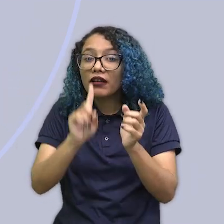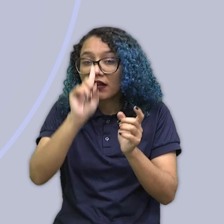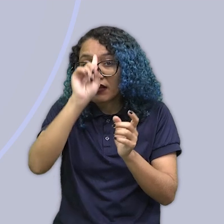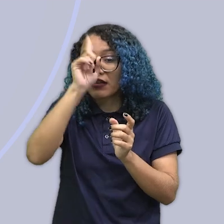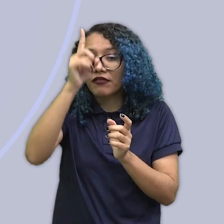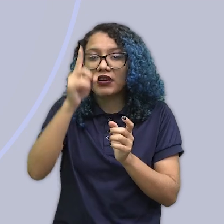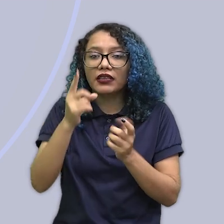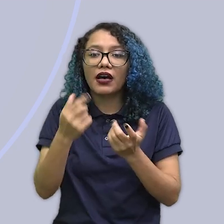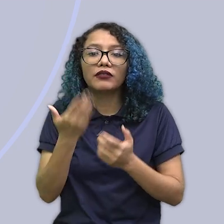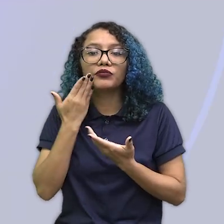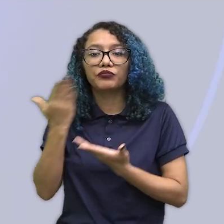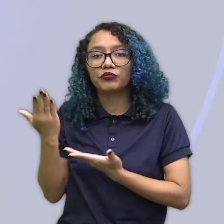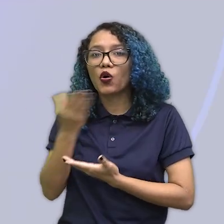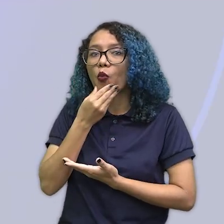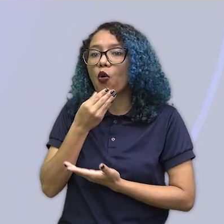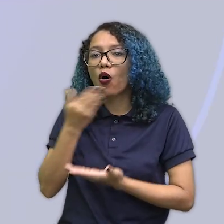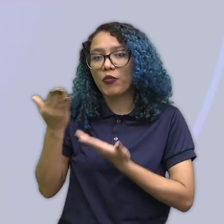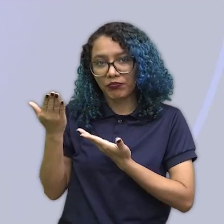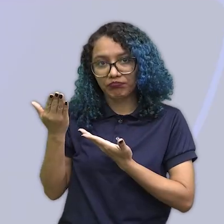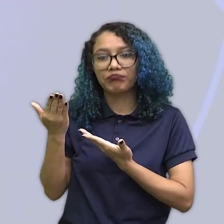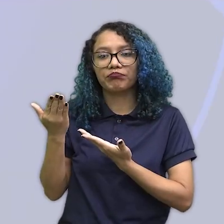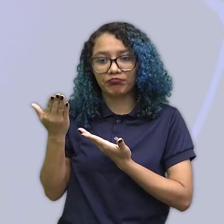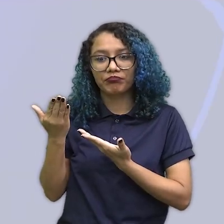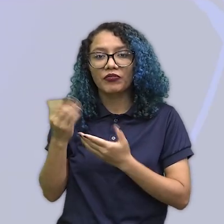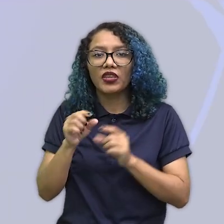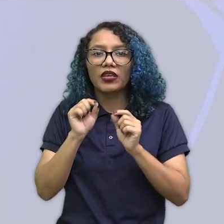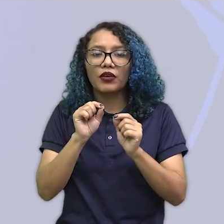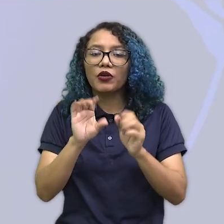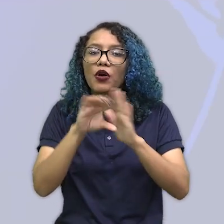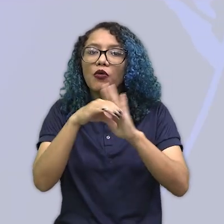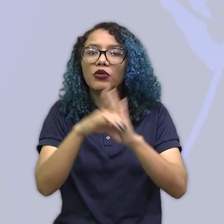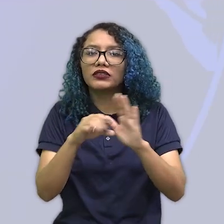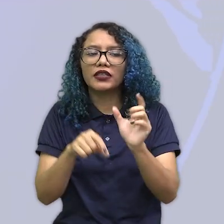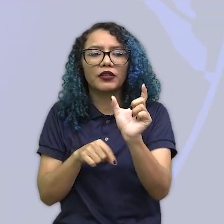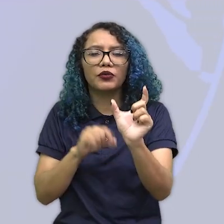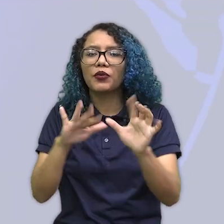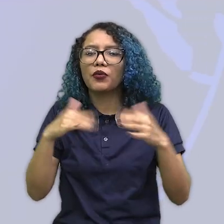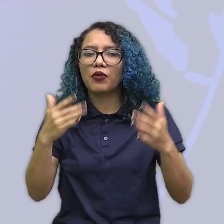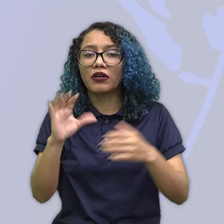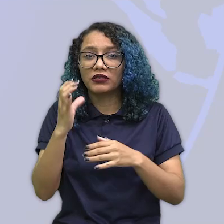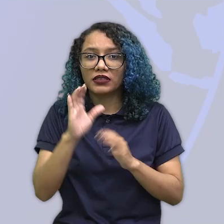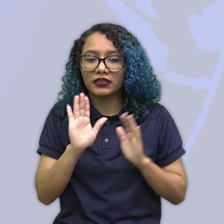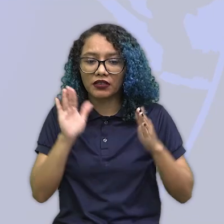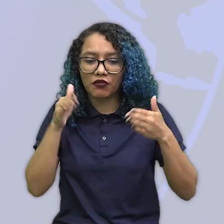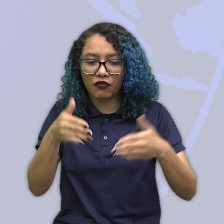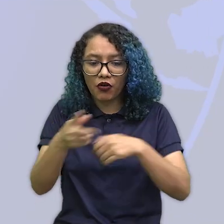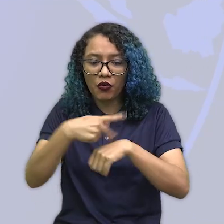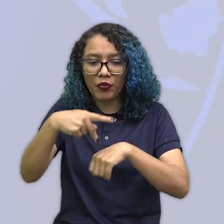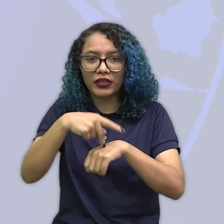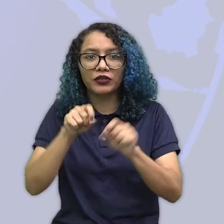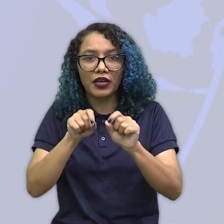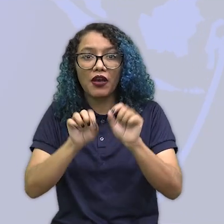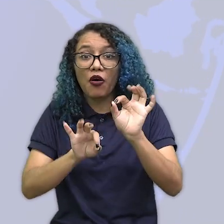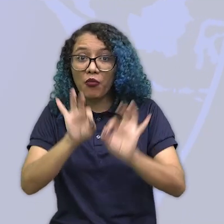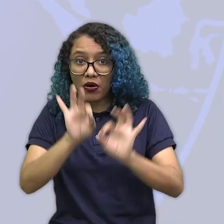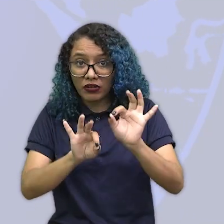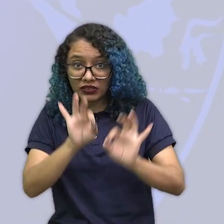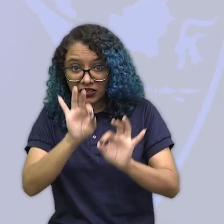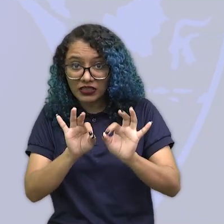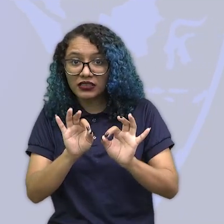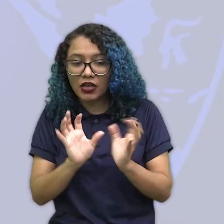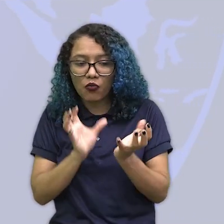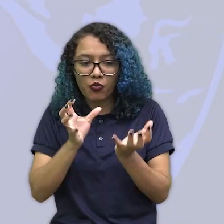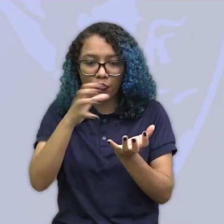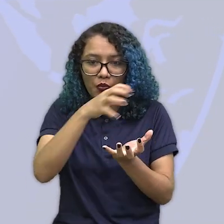e militares. O termo foi cunhado pelo cientista político sueco Rudolf Kellen, que definiu a